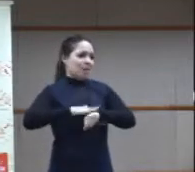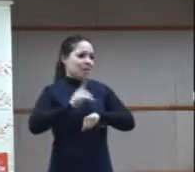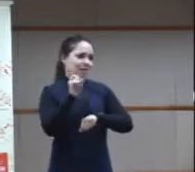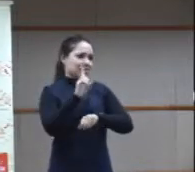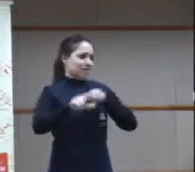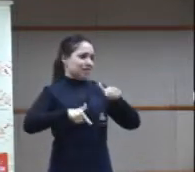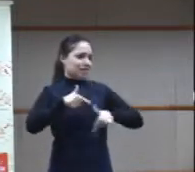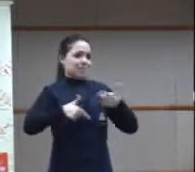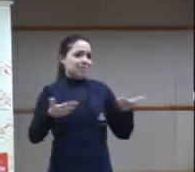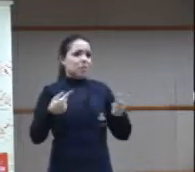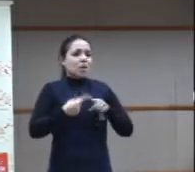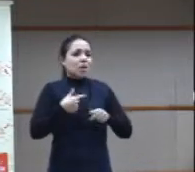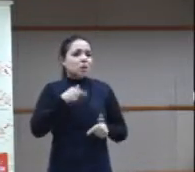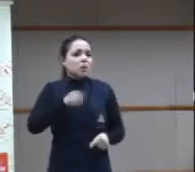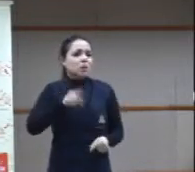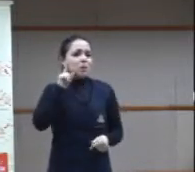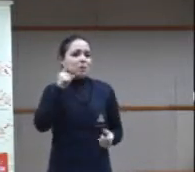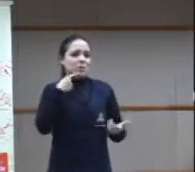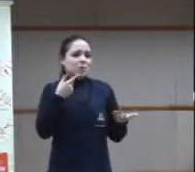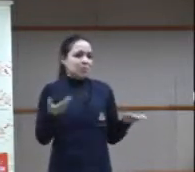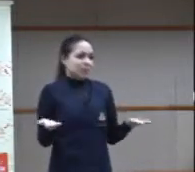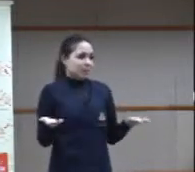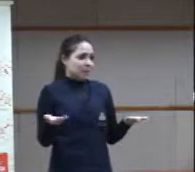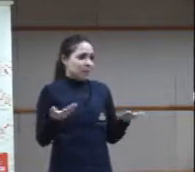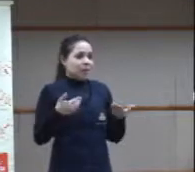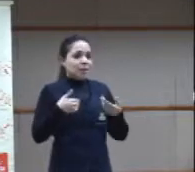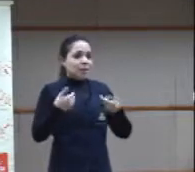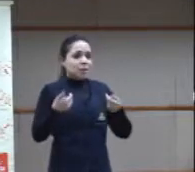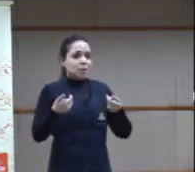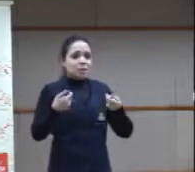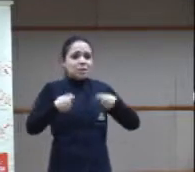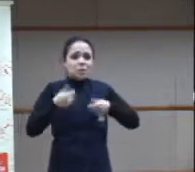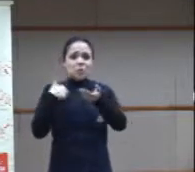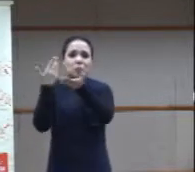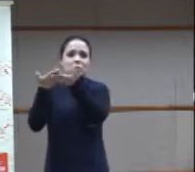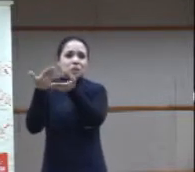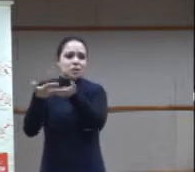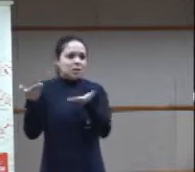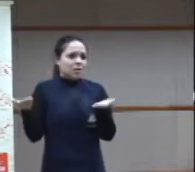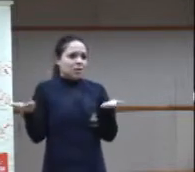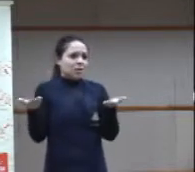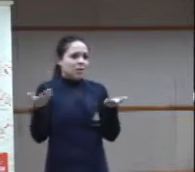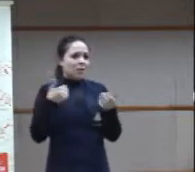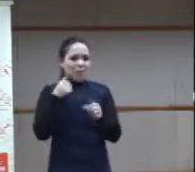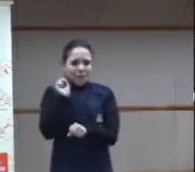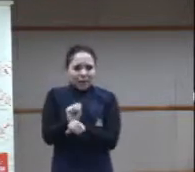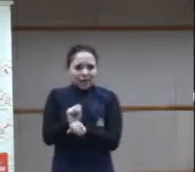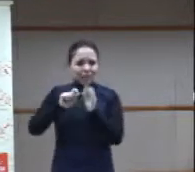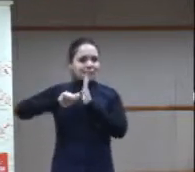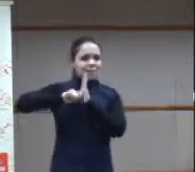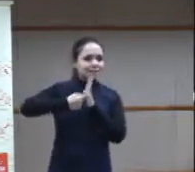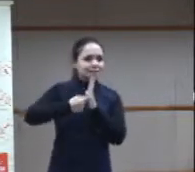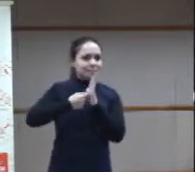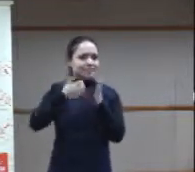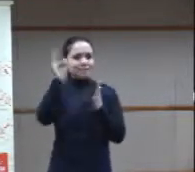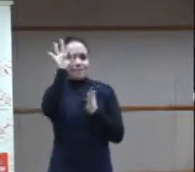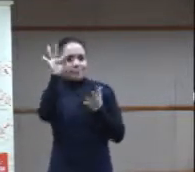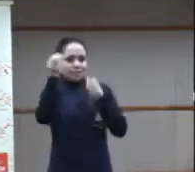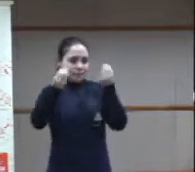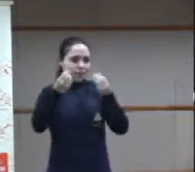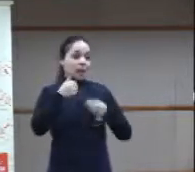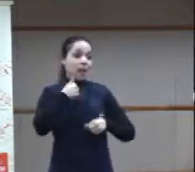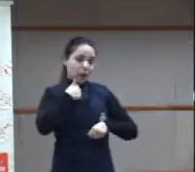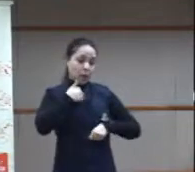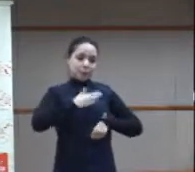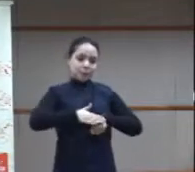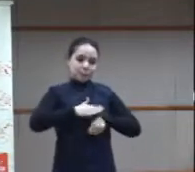turno, porque ele era um surdo. E ele, imagina, ele estava estudando e aí ele ia parar de estudar. E eu fiz